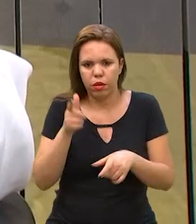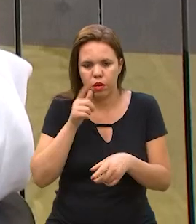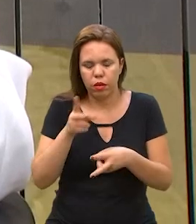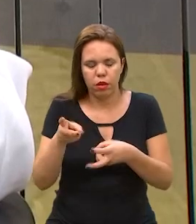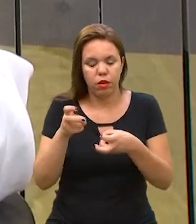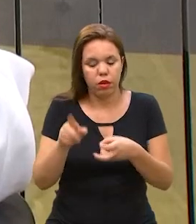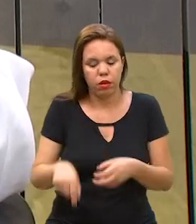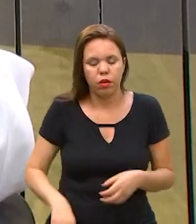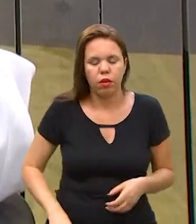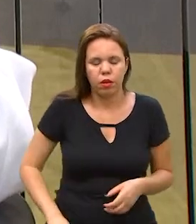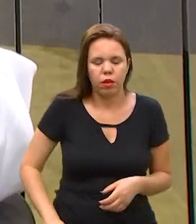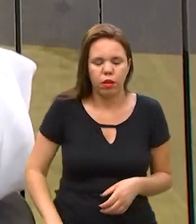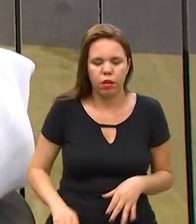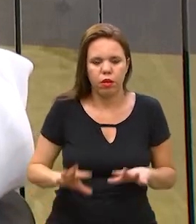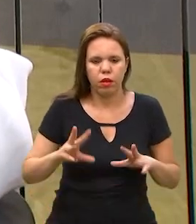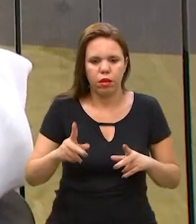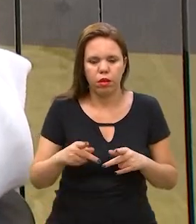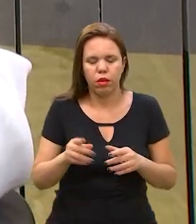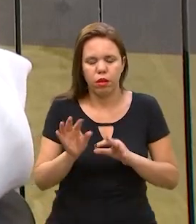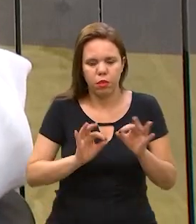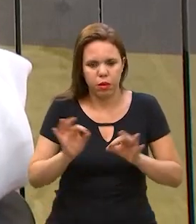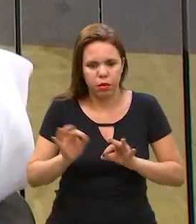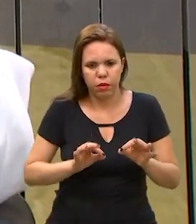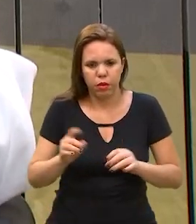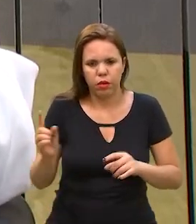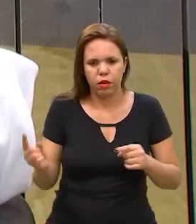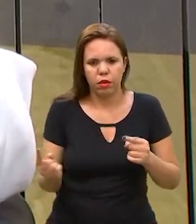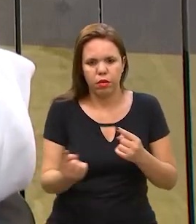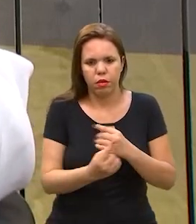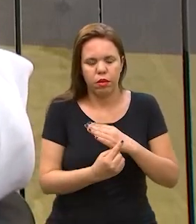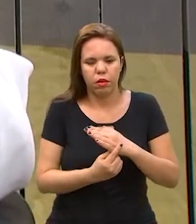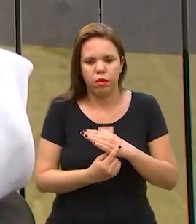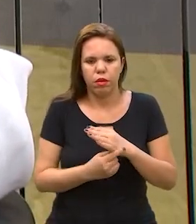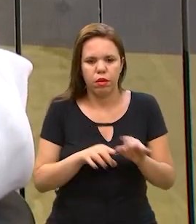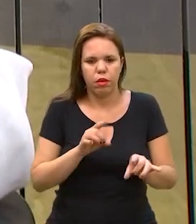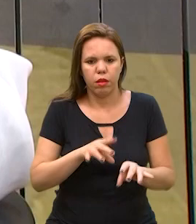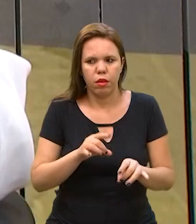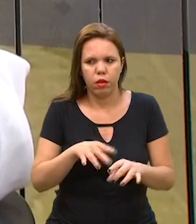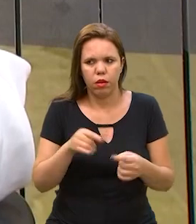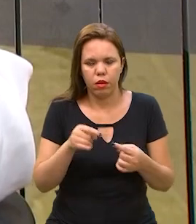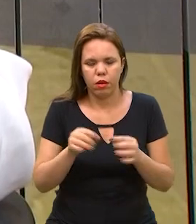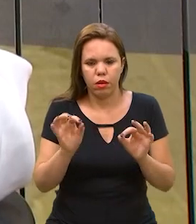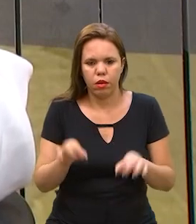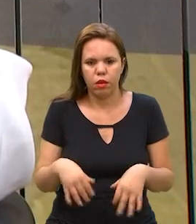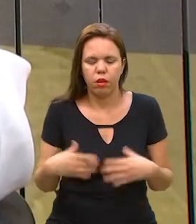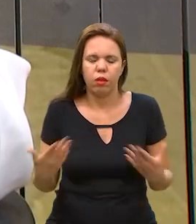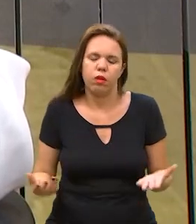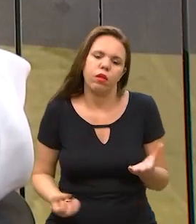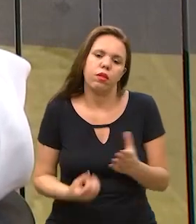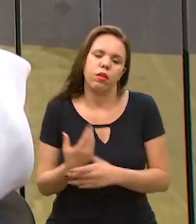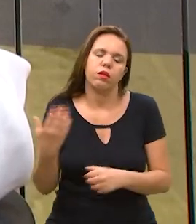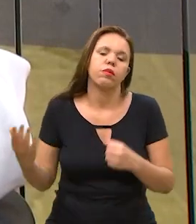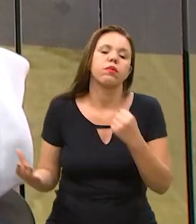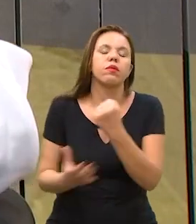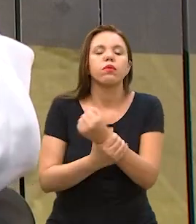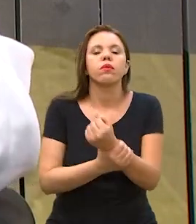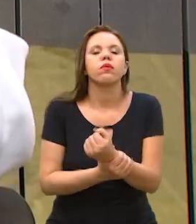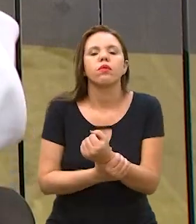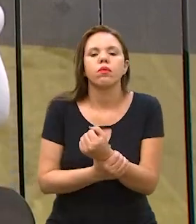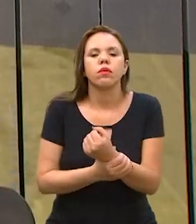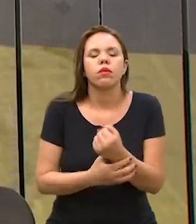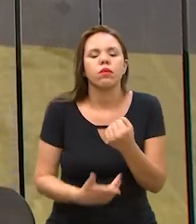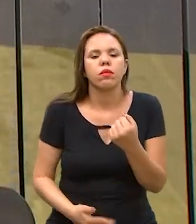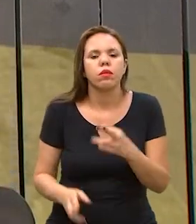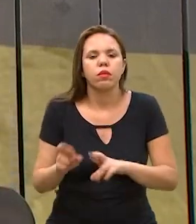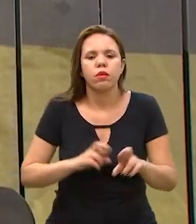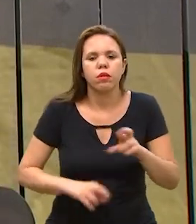consegue perceber. Então todo esse preparo do paciente, toda essa técnica correta, vai assegurar que o exame